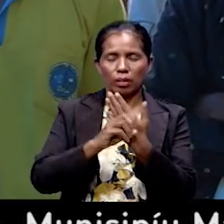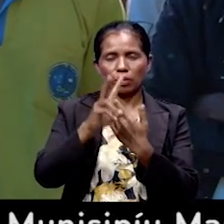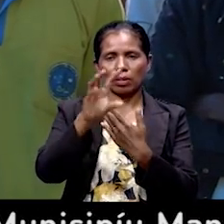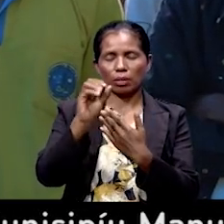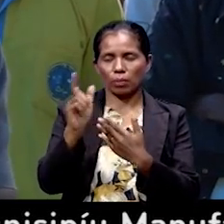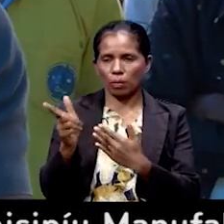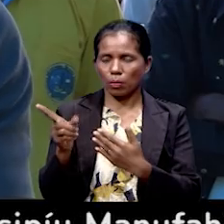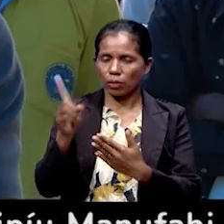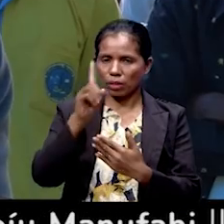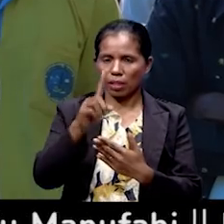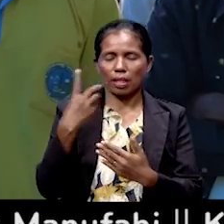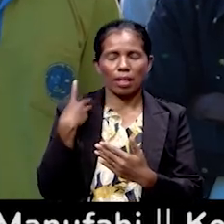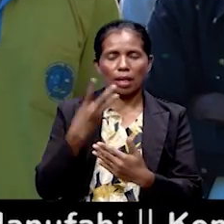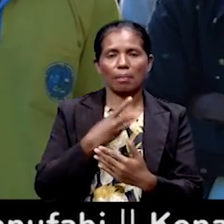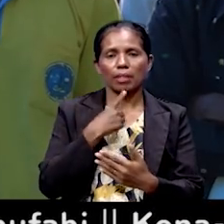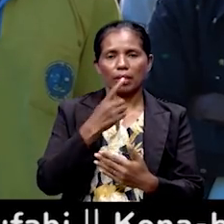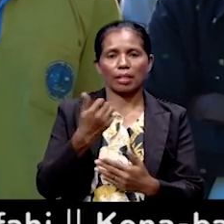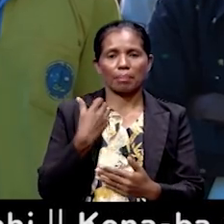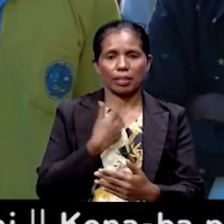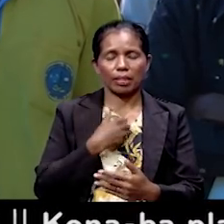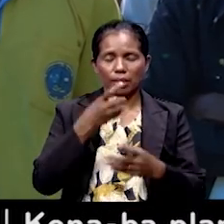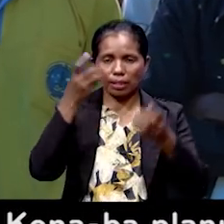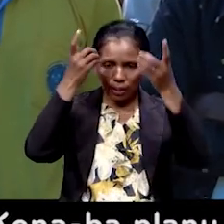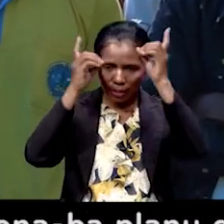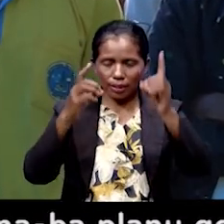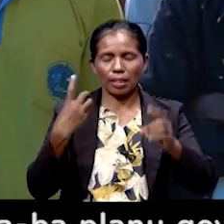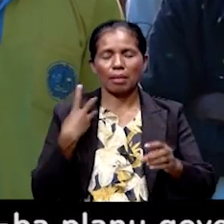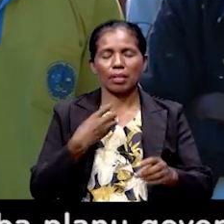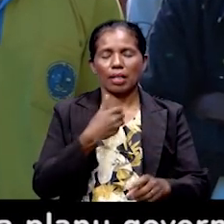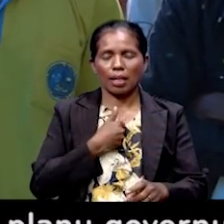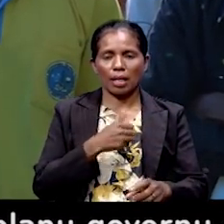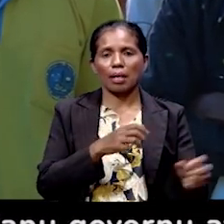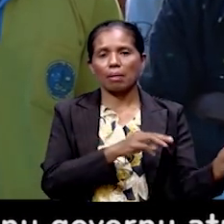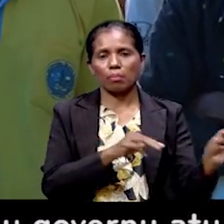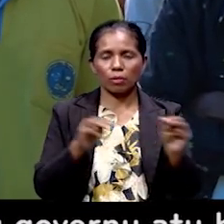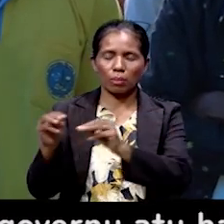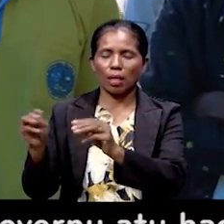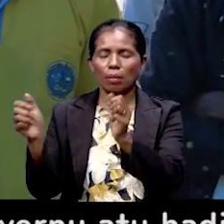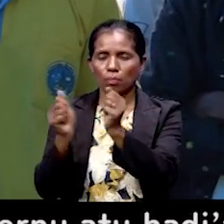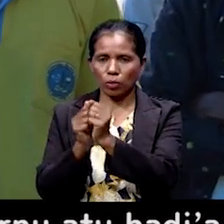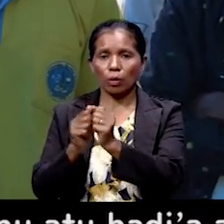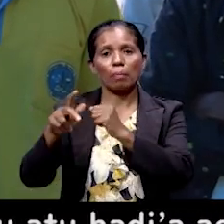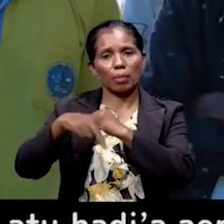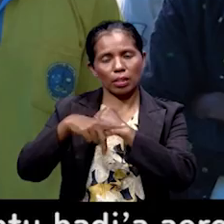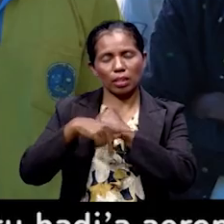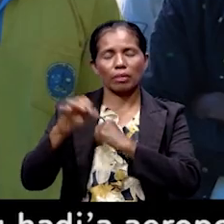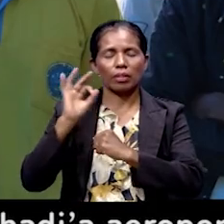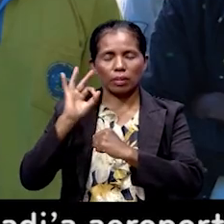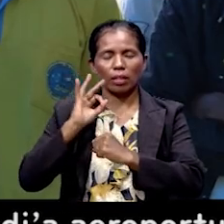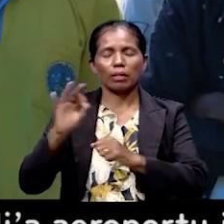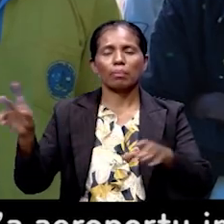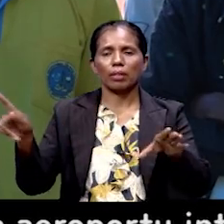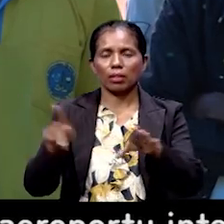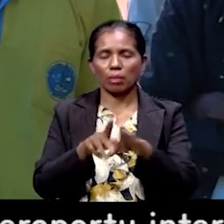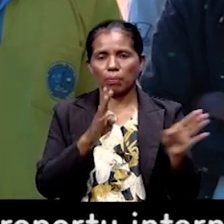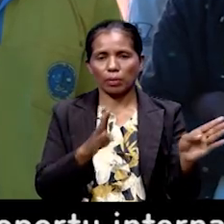2021 ami reafirma amne an ba I have bafali hamutu ko partido Fretilling ho di hola parte ba processo